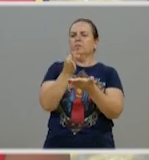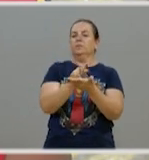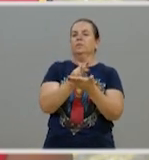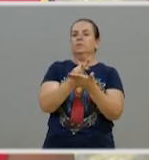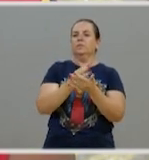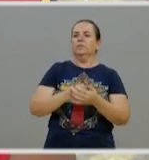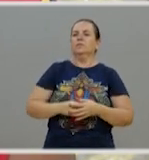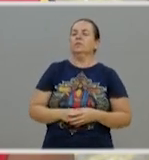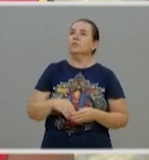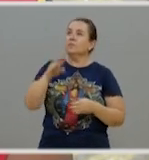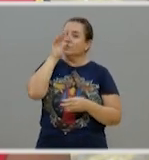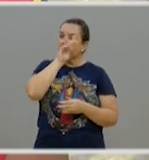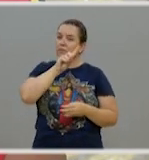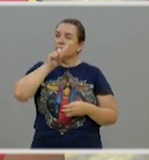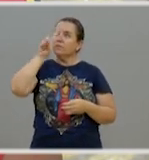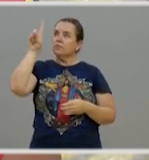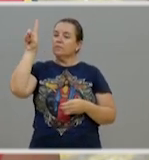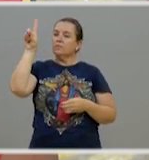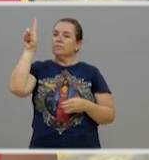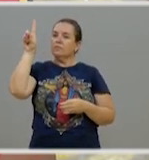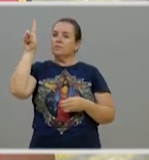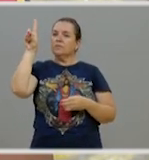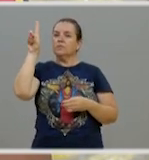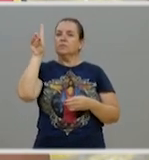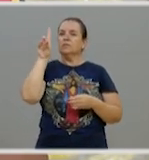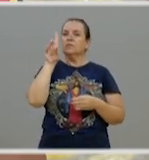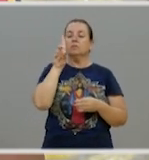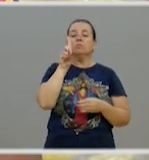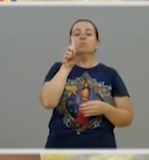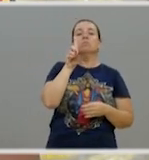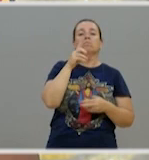Deus ama o direito e a